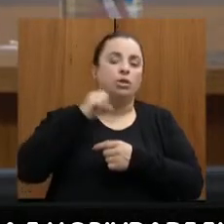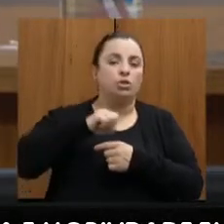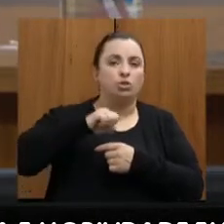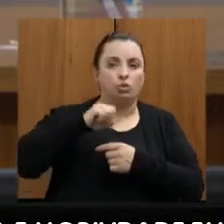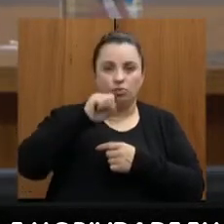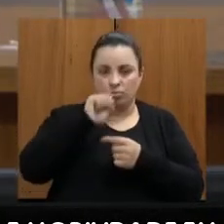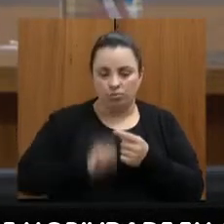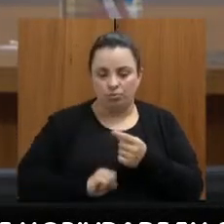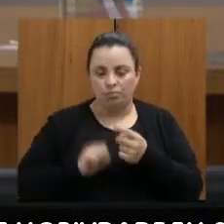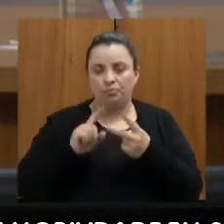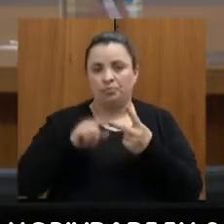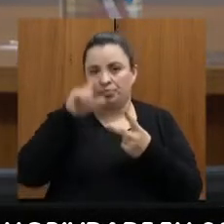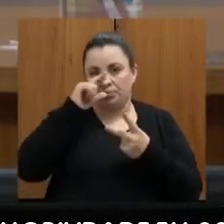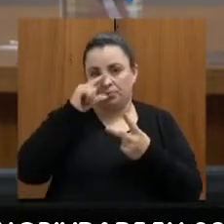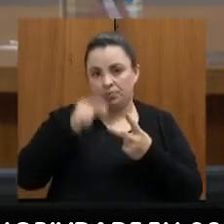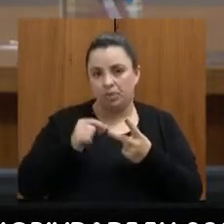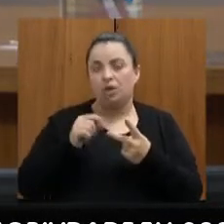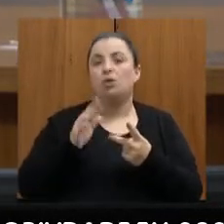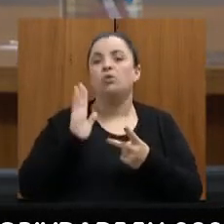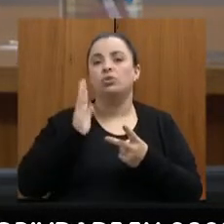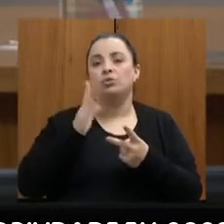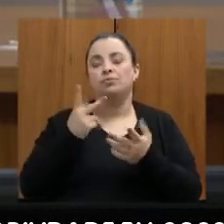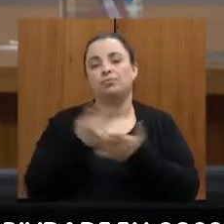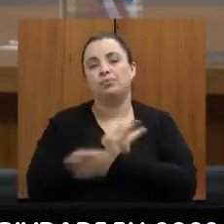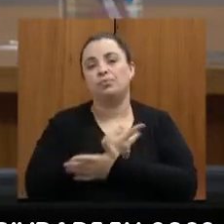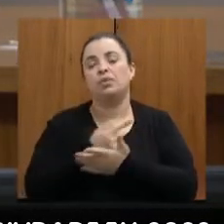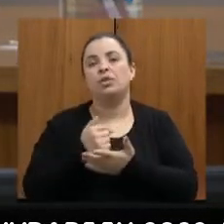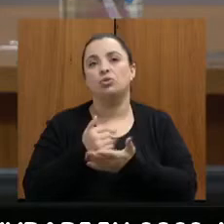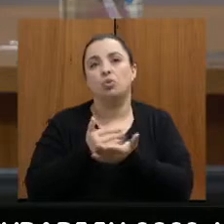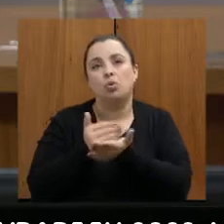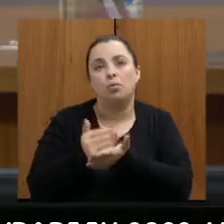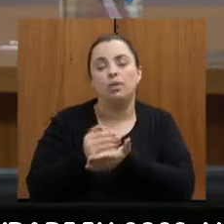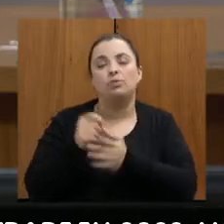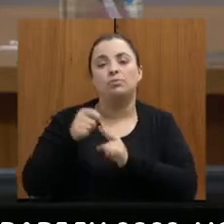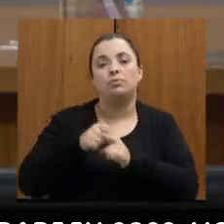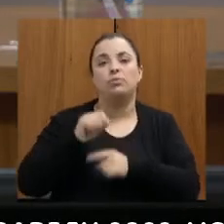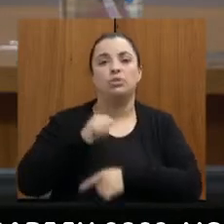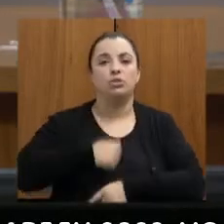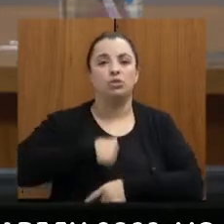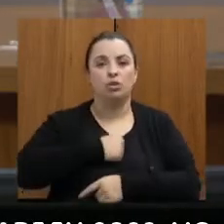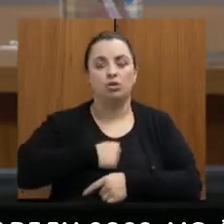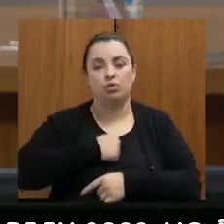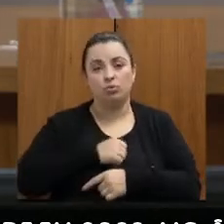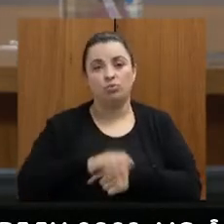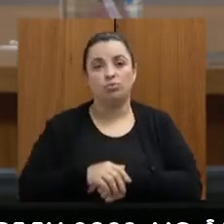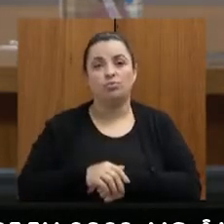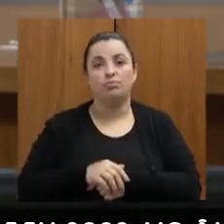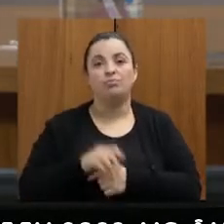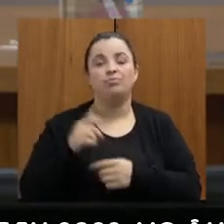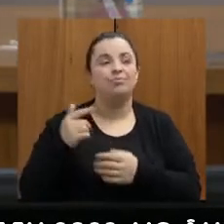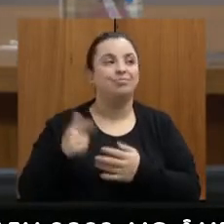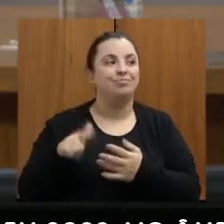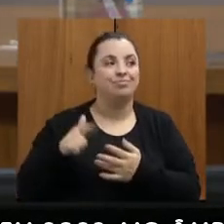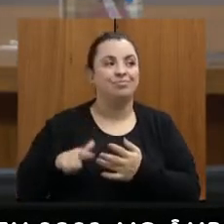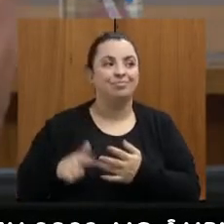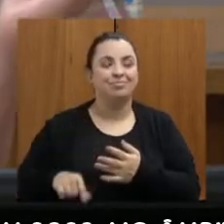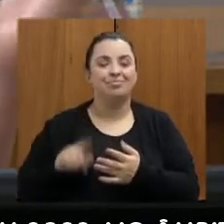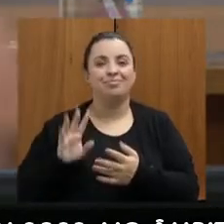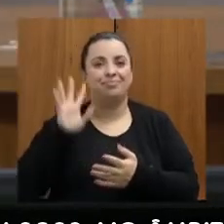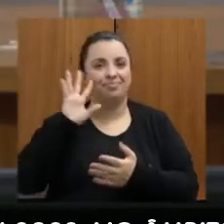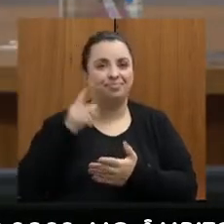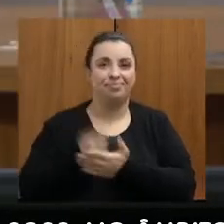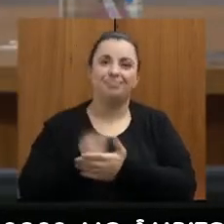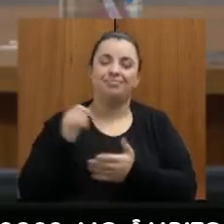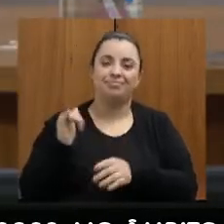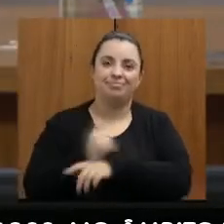ocorrem agora no incêndio e as demais foram uma definição na verdade estratégica e